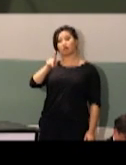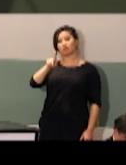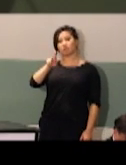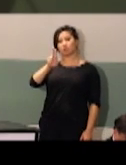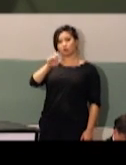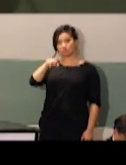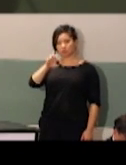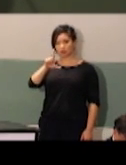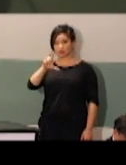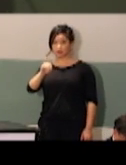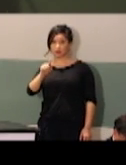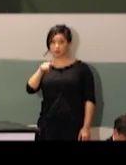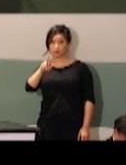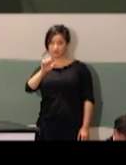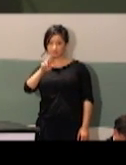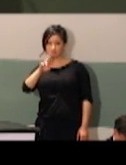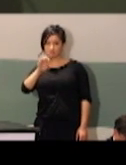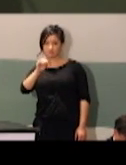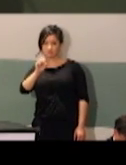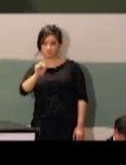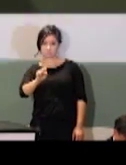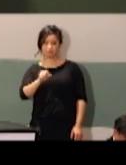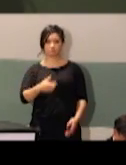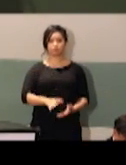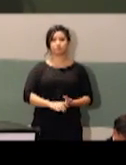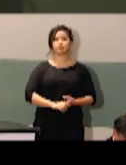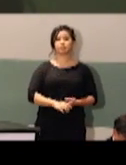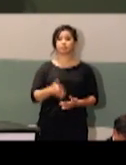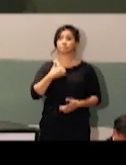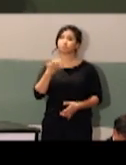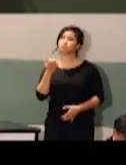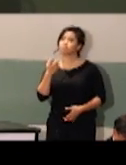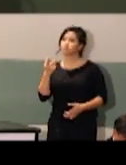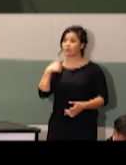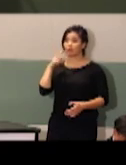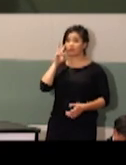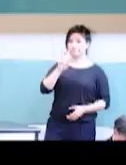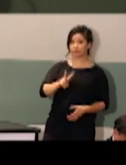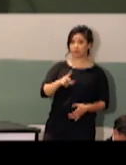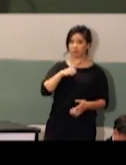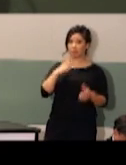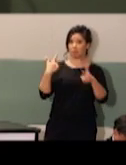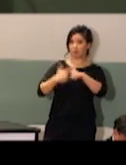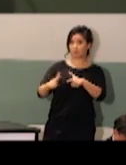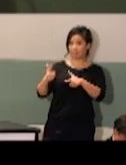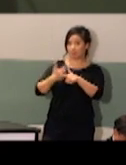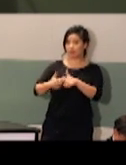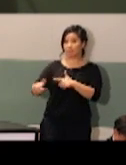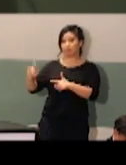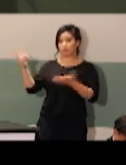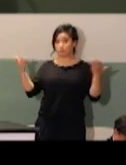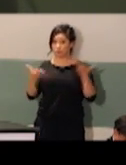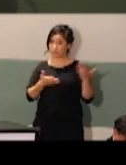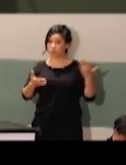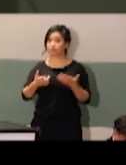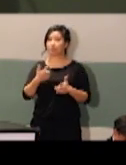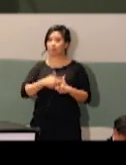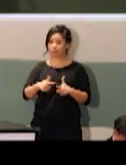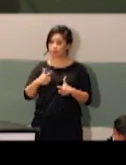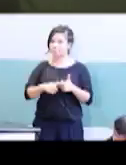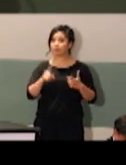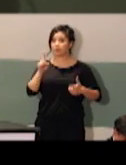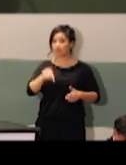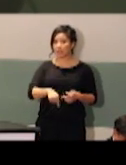Eu vejo que uma das maiores deficiências da gestão atual chama-se gestão pública eficiente.